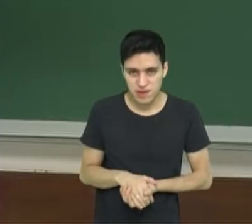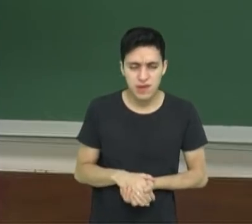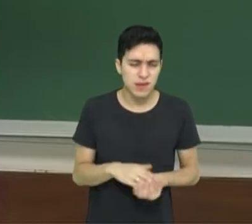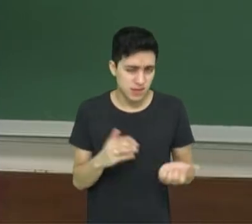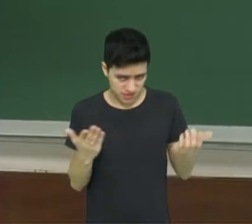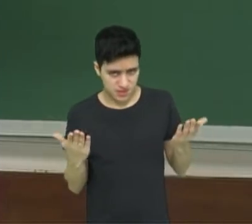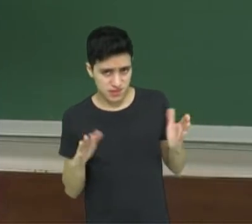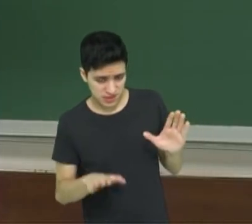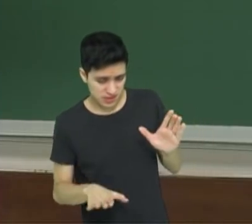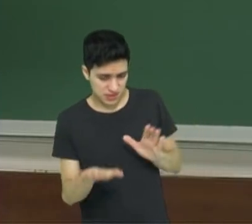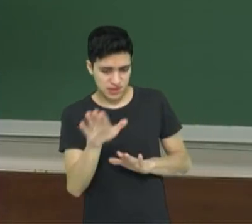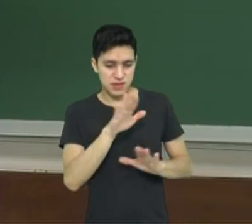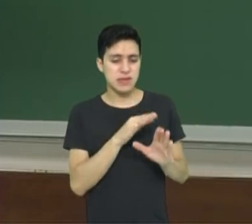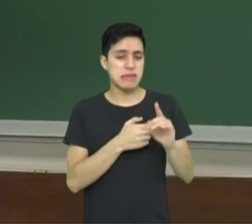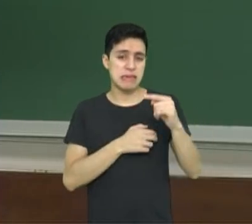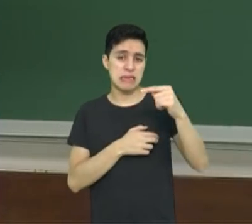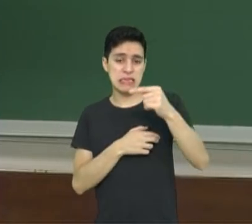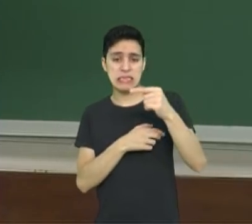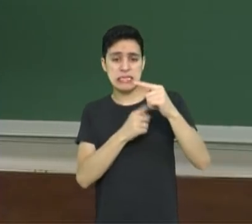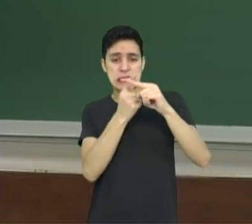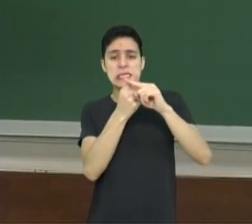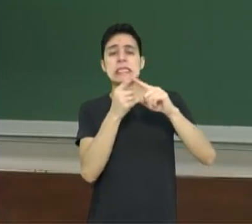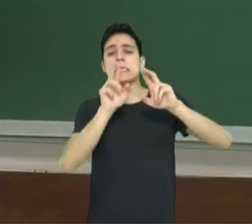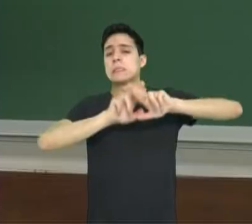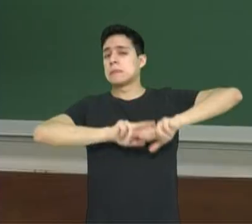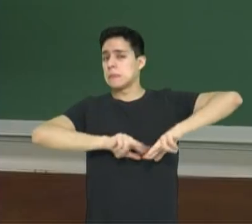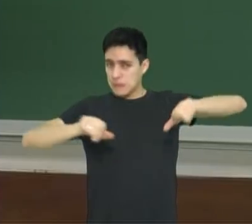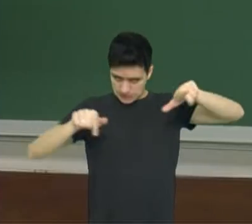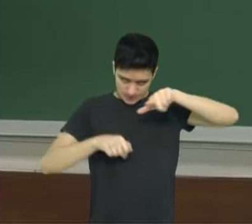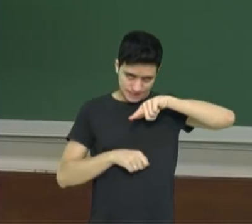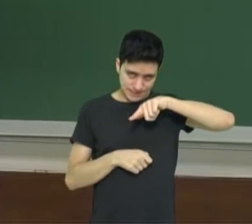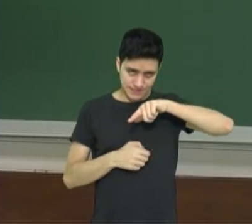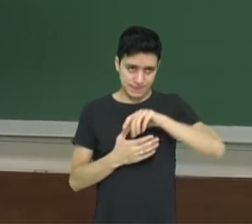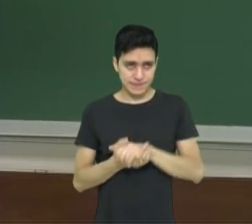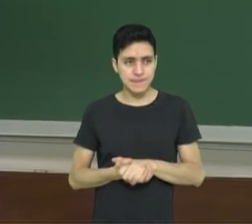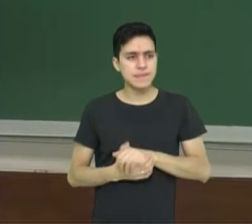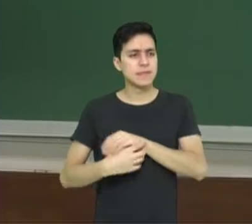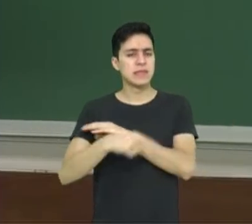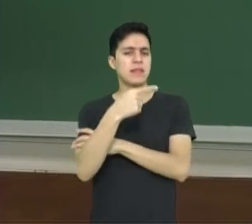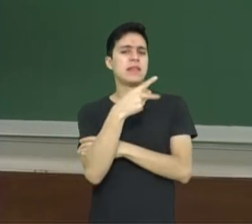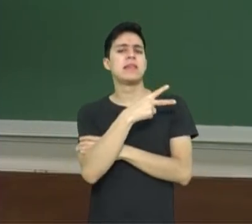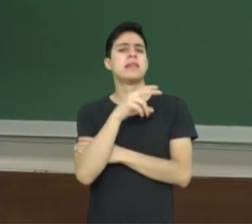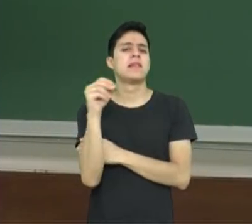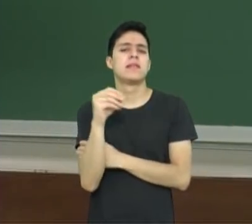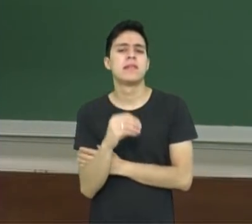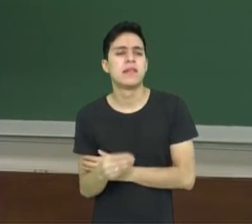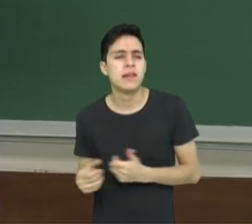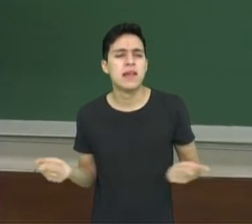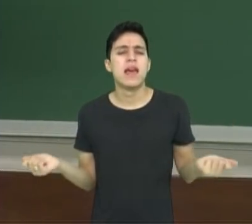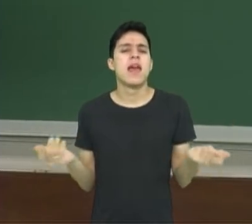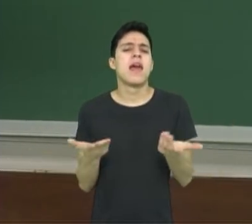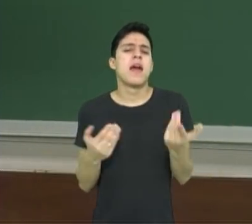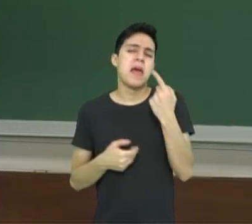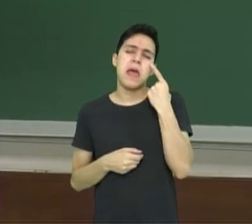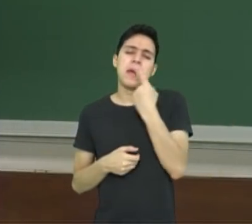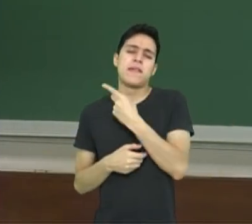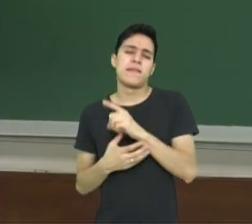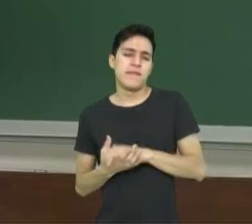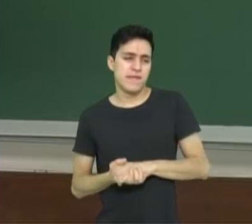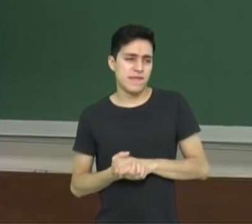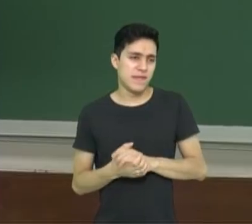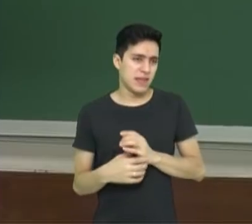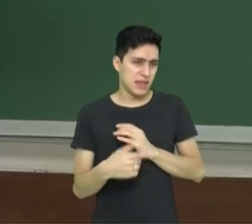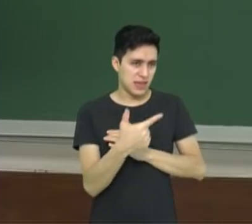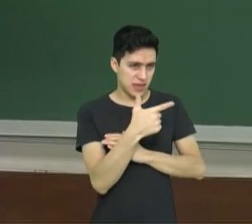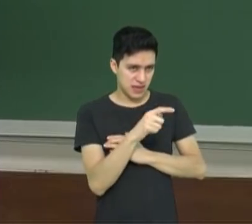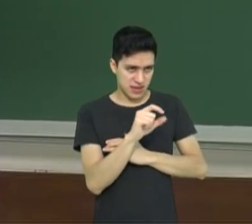Então, cuidado que um sinal faz toda a diferença. Menos 20. E aqui, 20, o 6